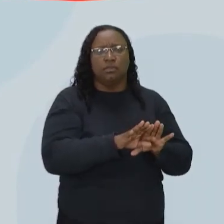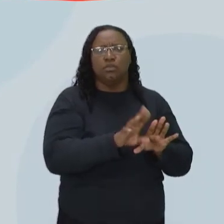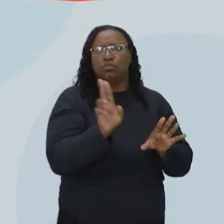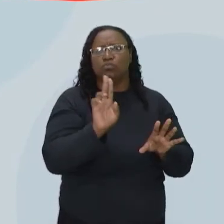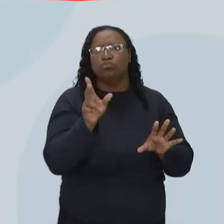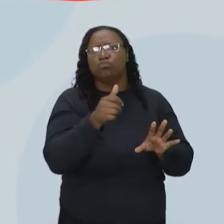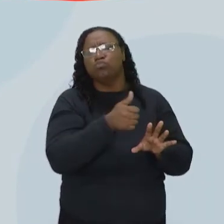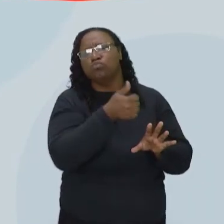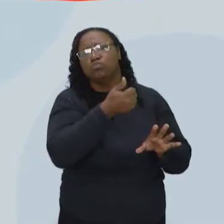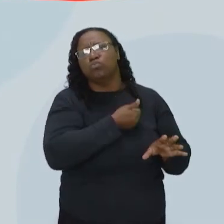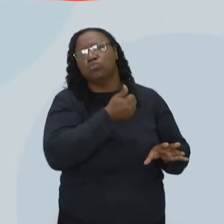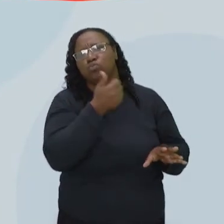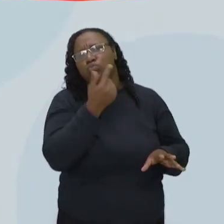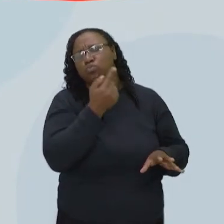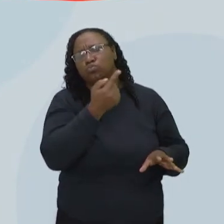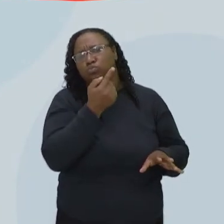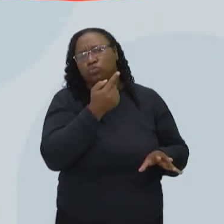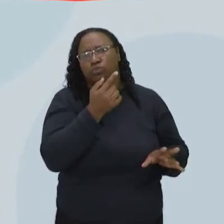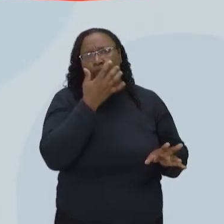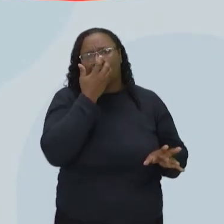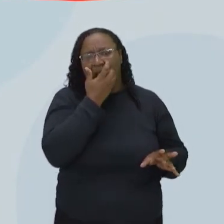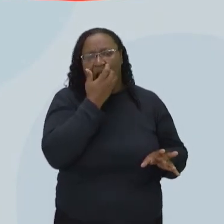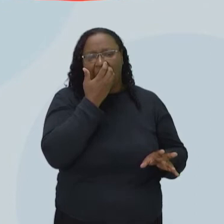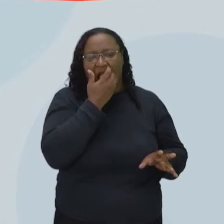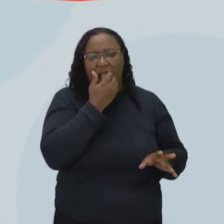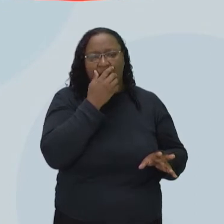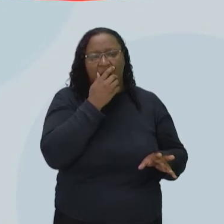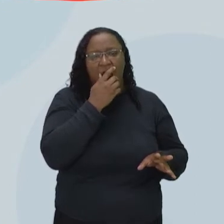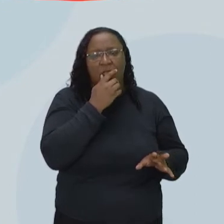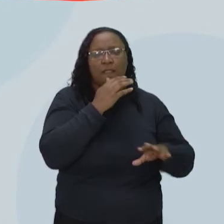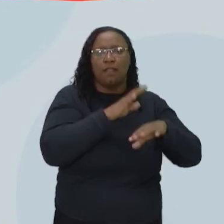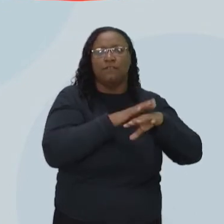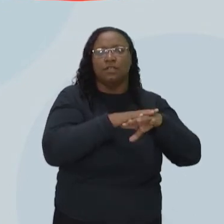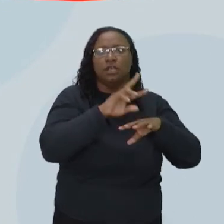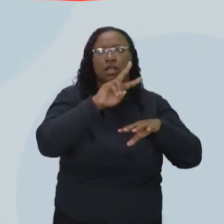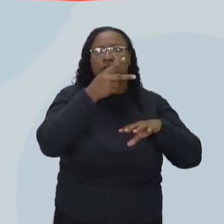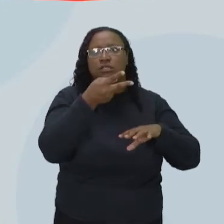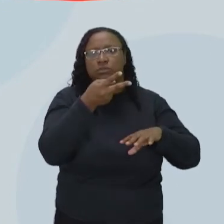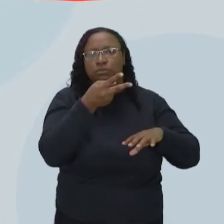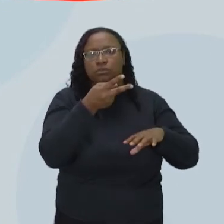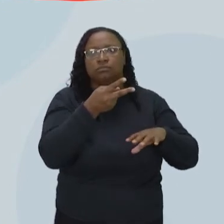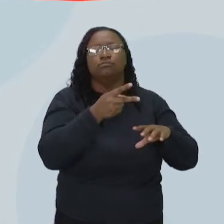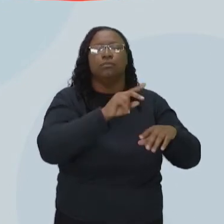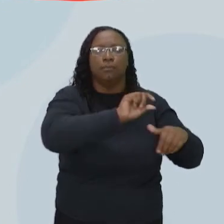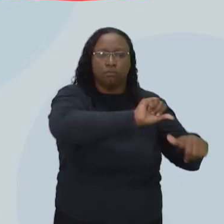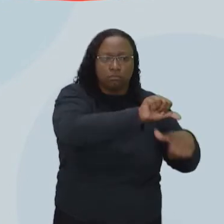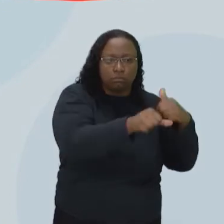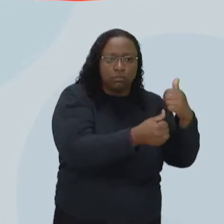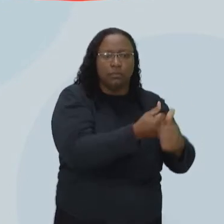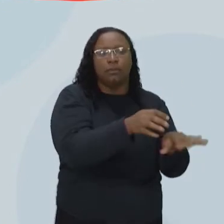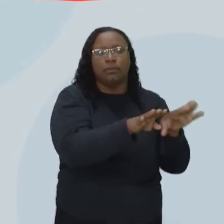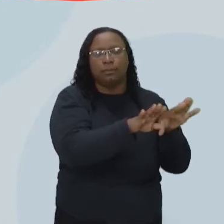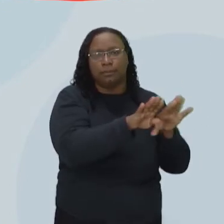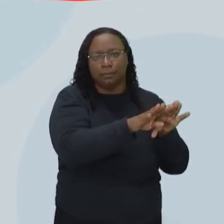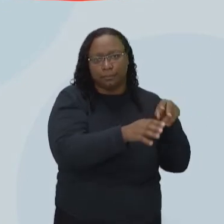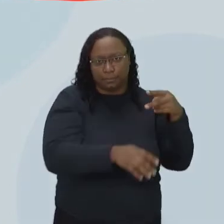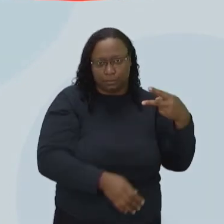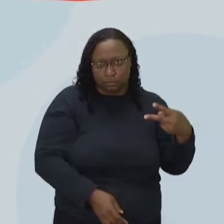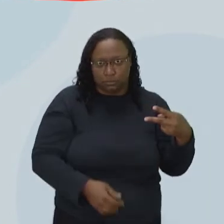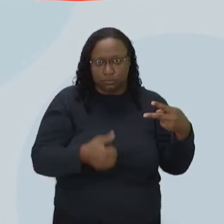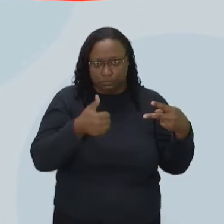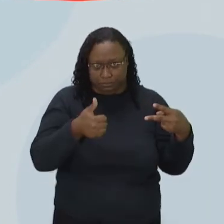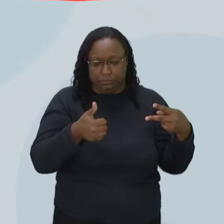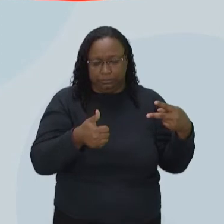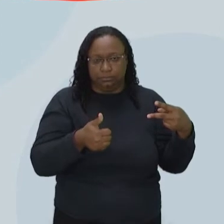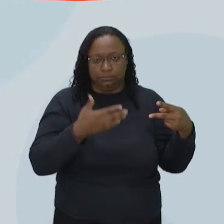estou fazendo essa segunda conta, eu vou mudar isso aqui para 2, ó. Vou mudar isso aqui para 2,